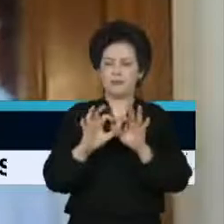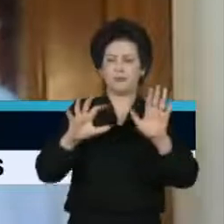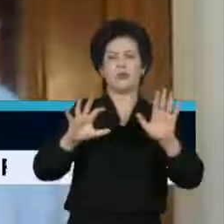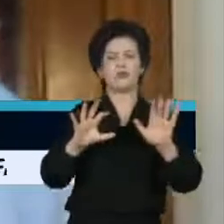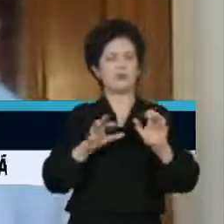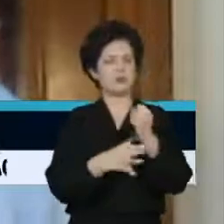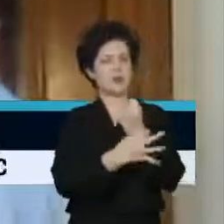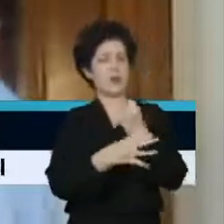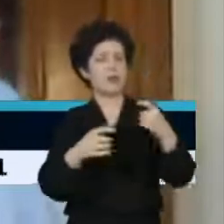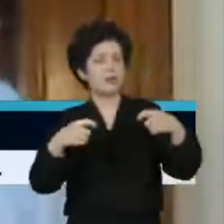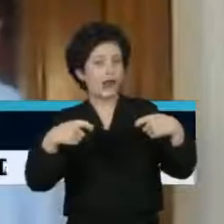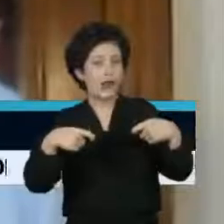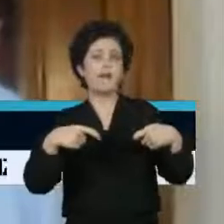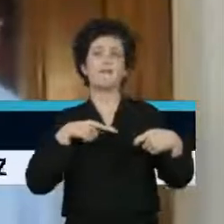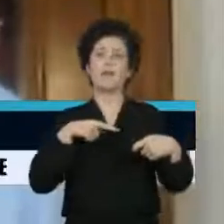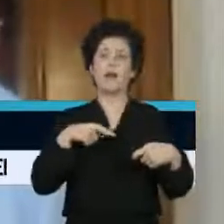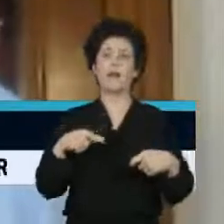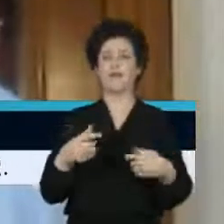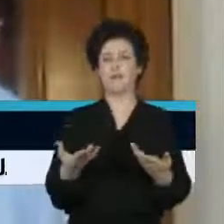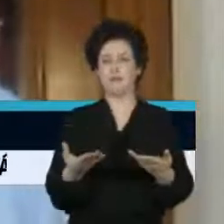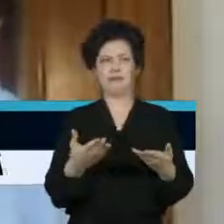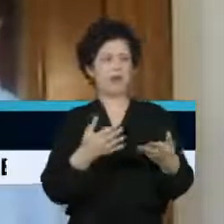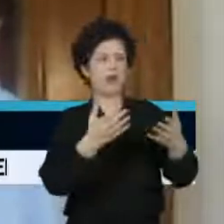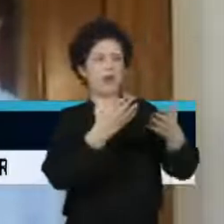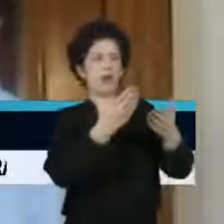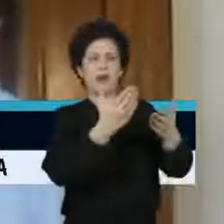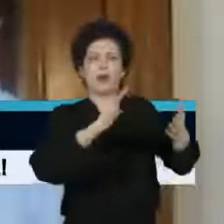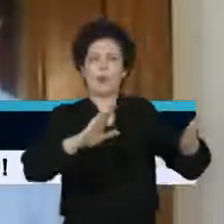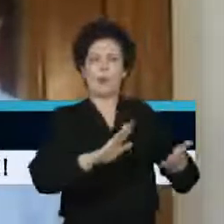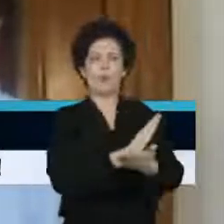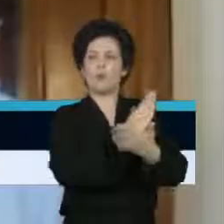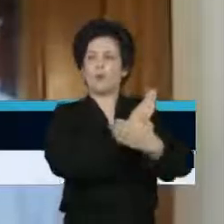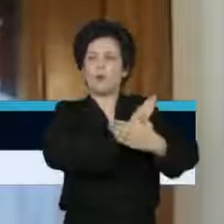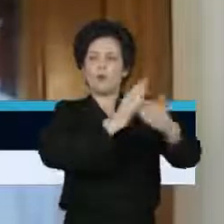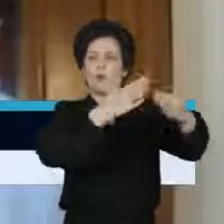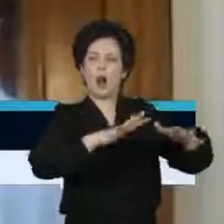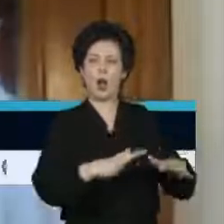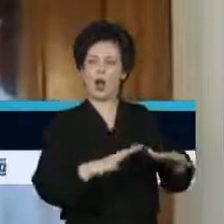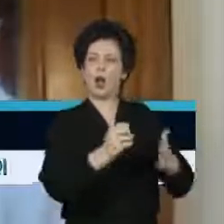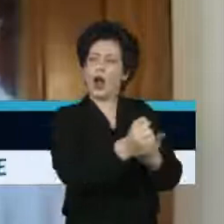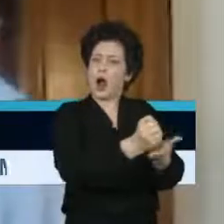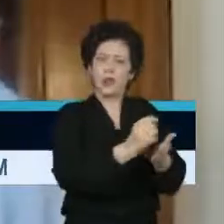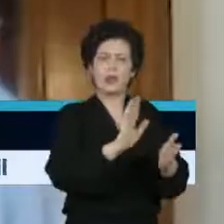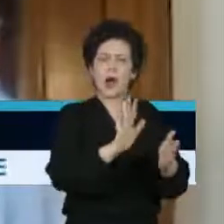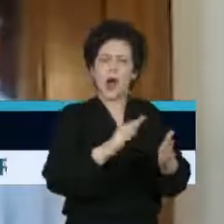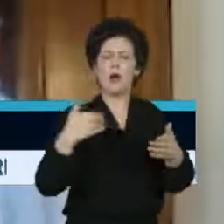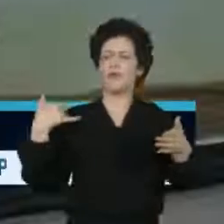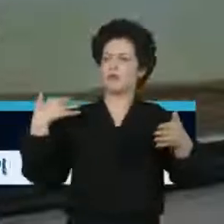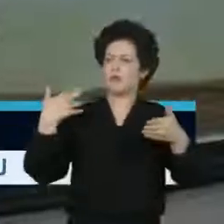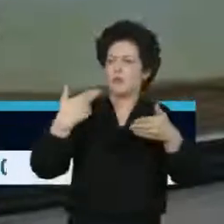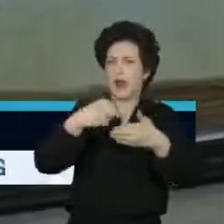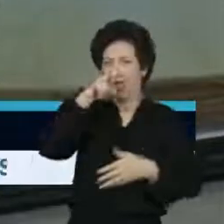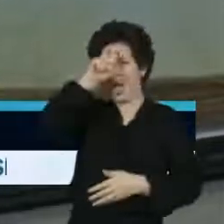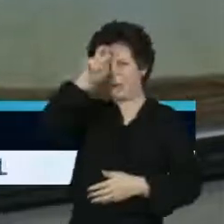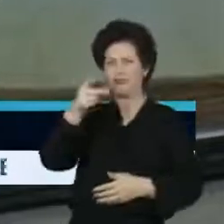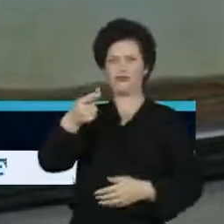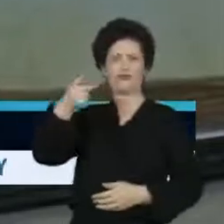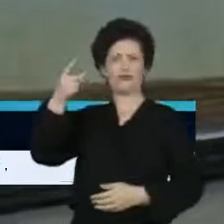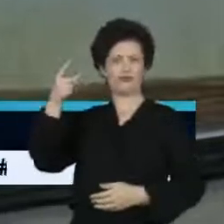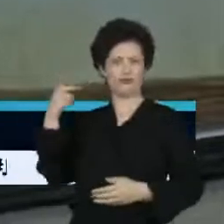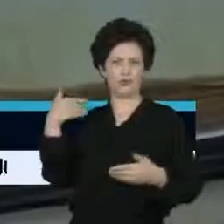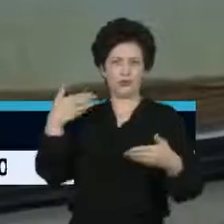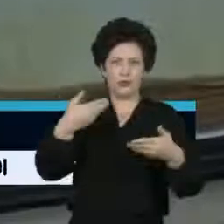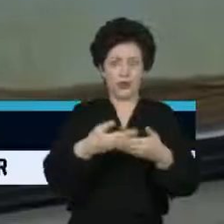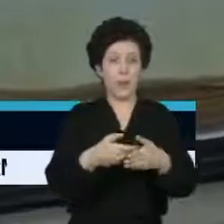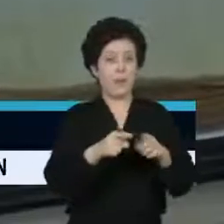segurança. Ninguém quer acabar com os cartórios. Cartórios são importantes, existem desde o Egito Antigo. De maneira geral,